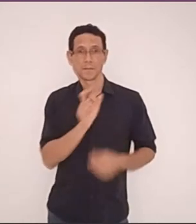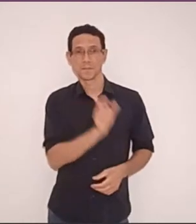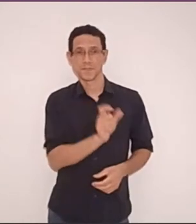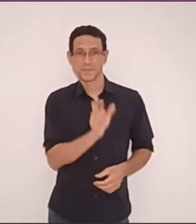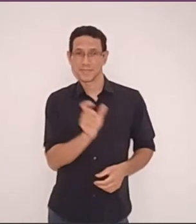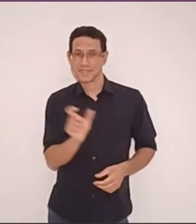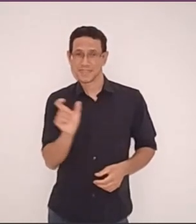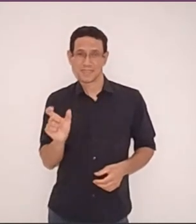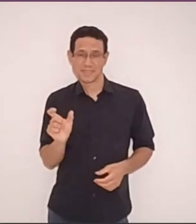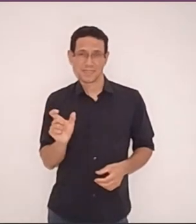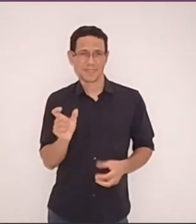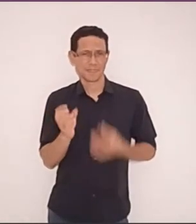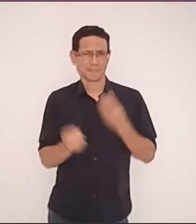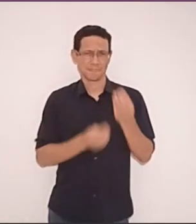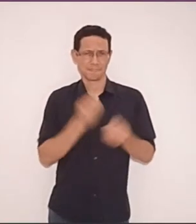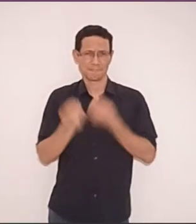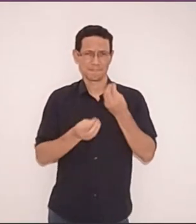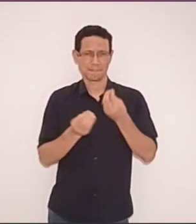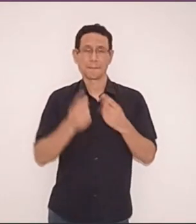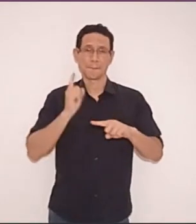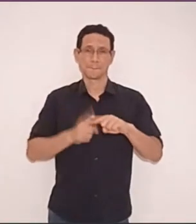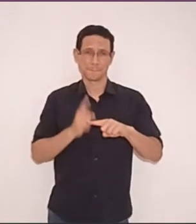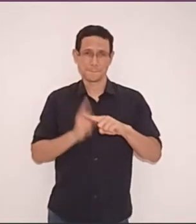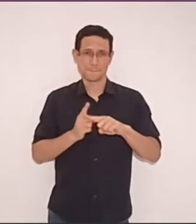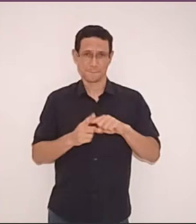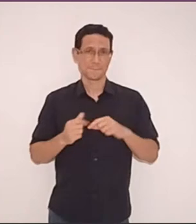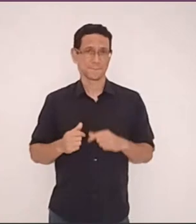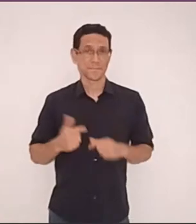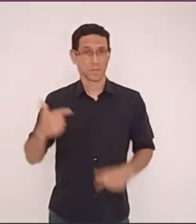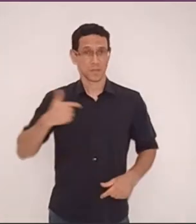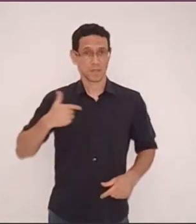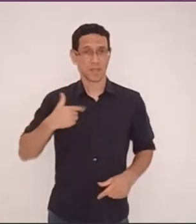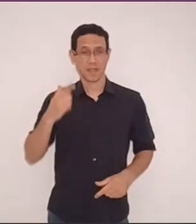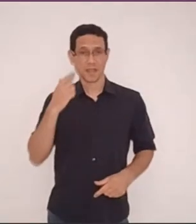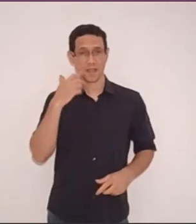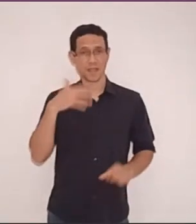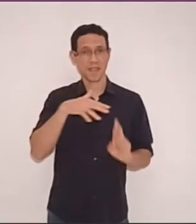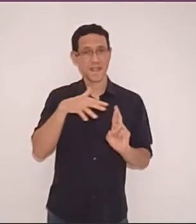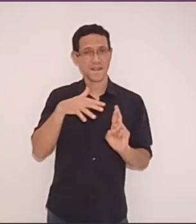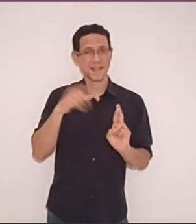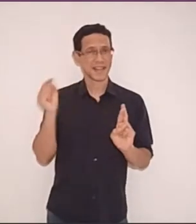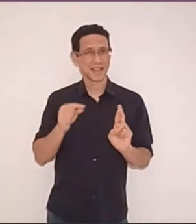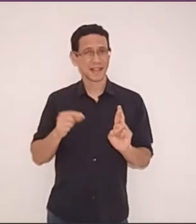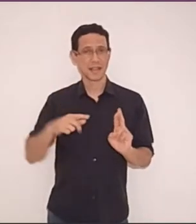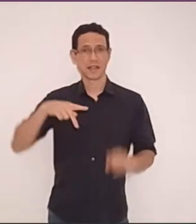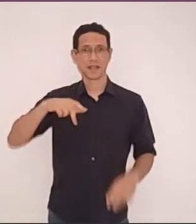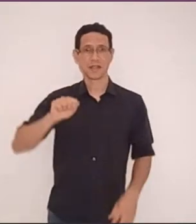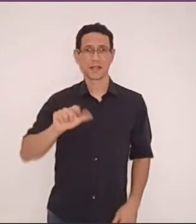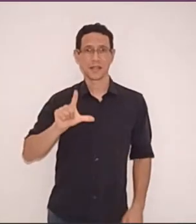Porque que tu coloca no isso meus referenciais são Palmares